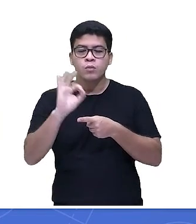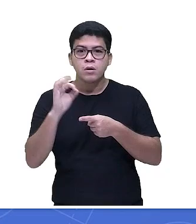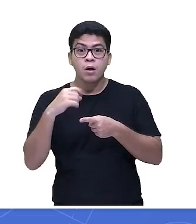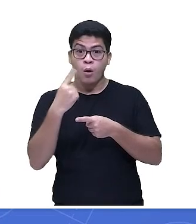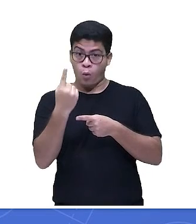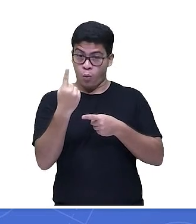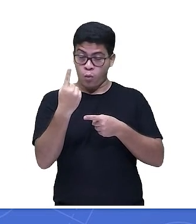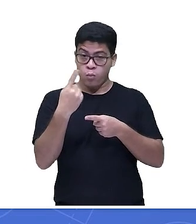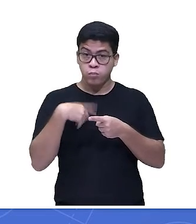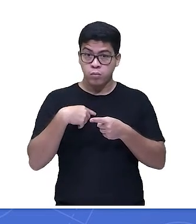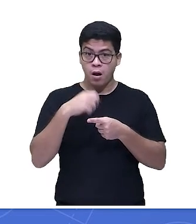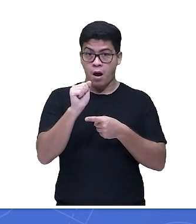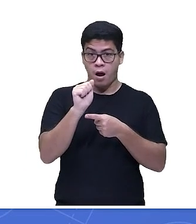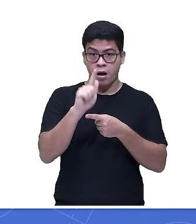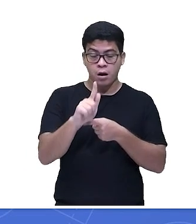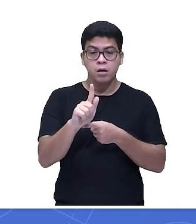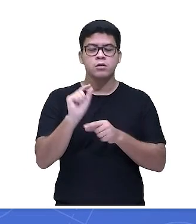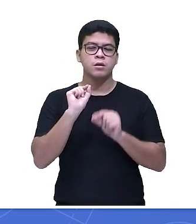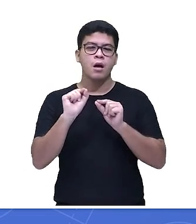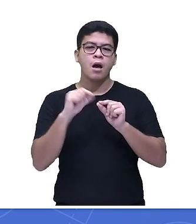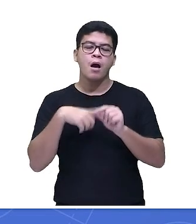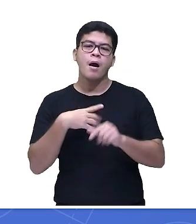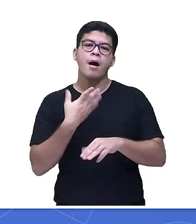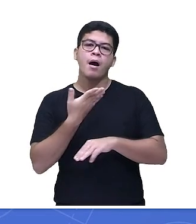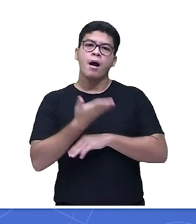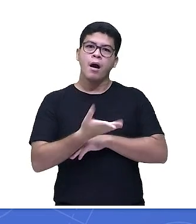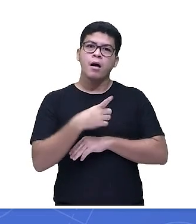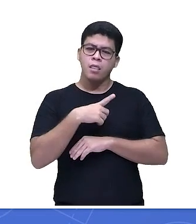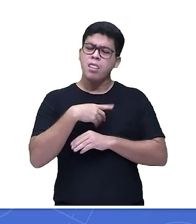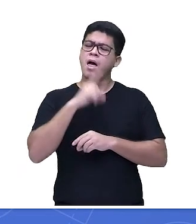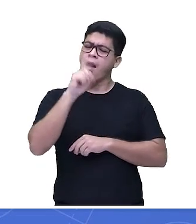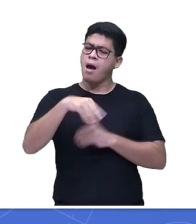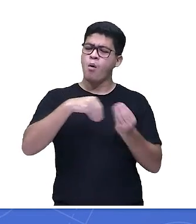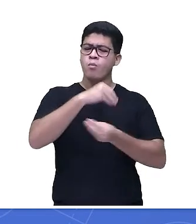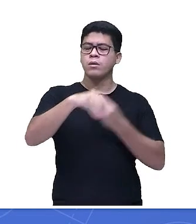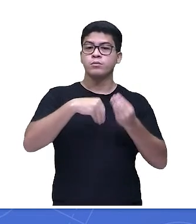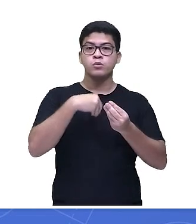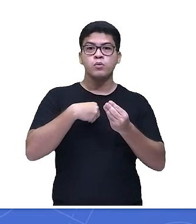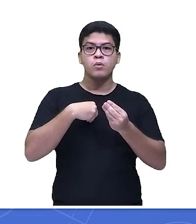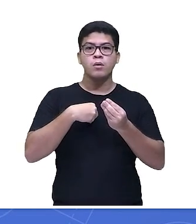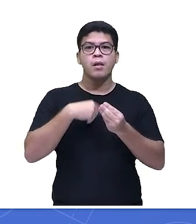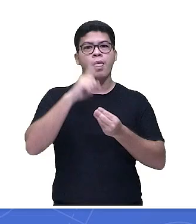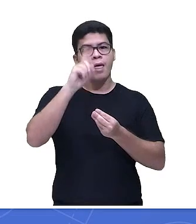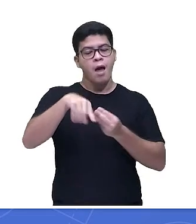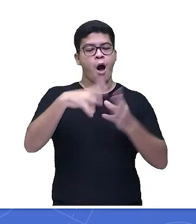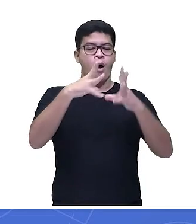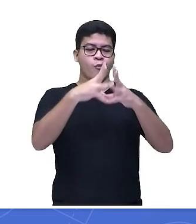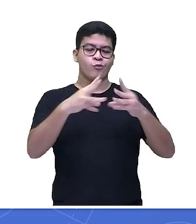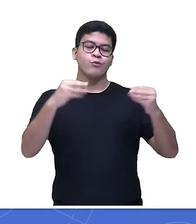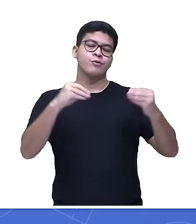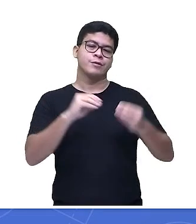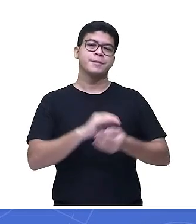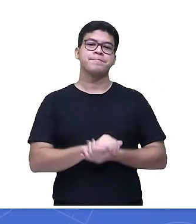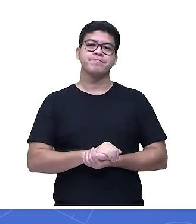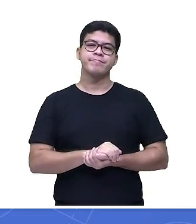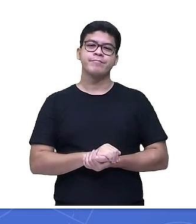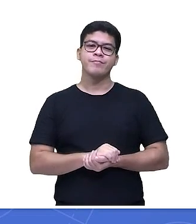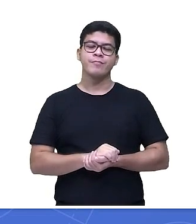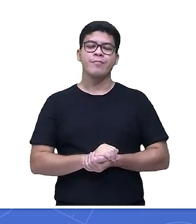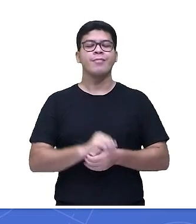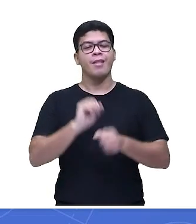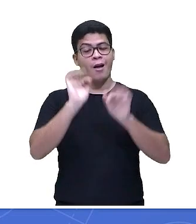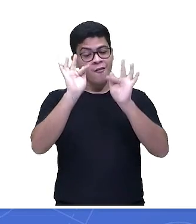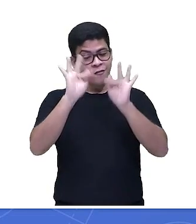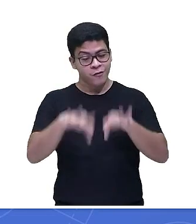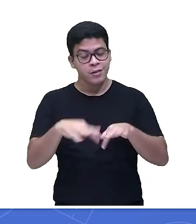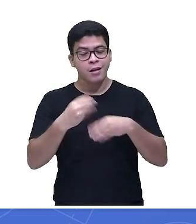de argônio. Logo, posso concluir que é uma mistura. Que tipo? Homogênea. Tá bom? Eu